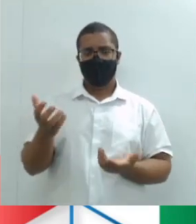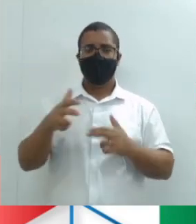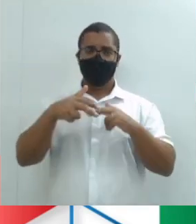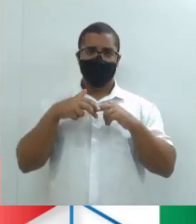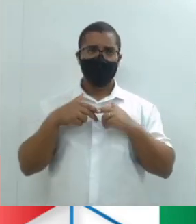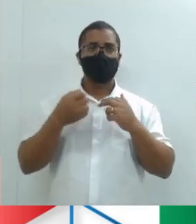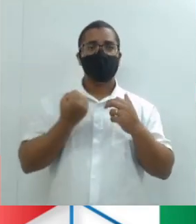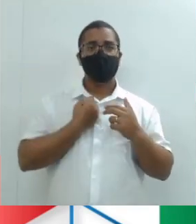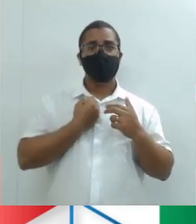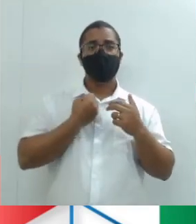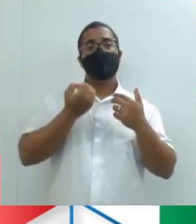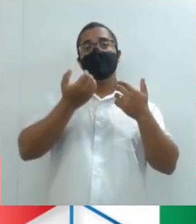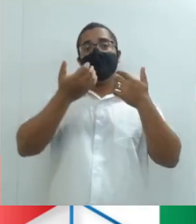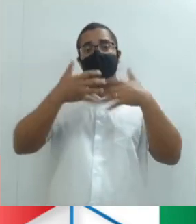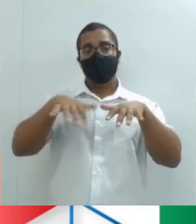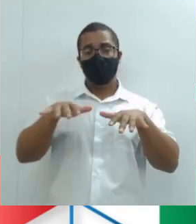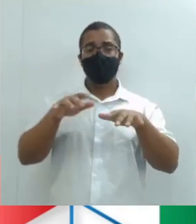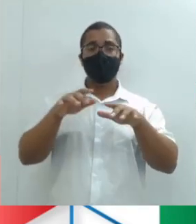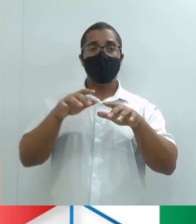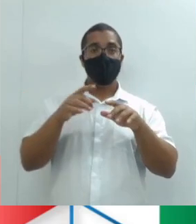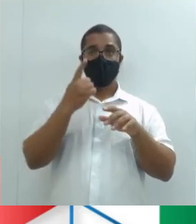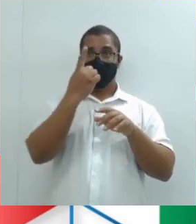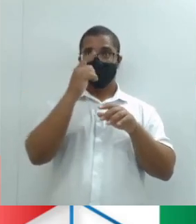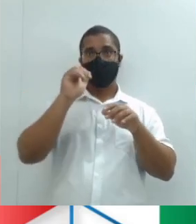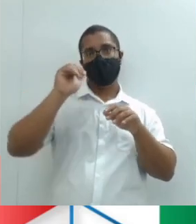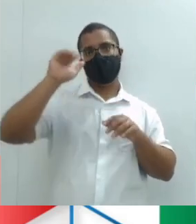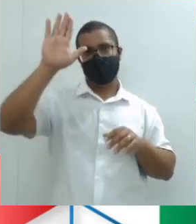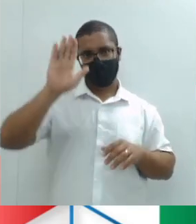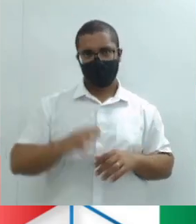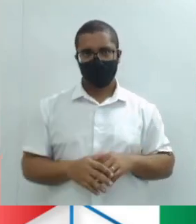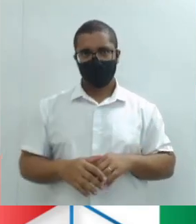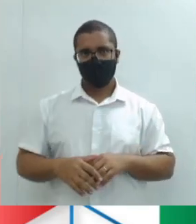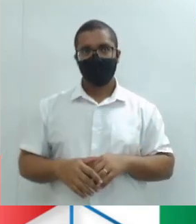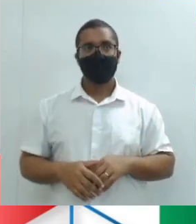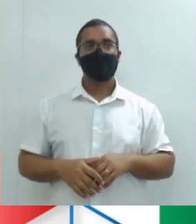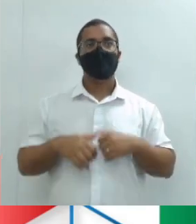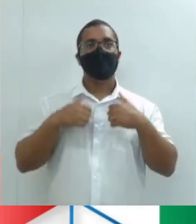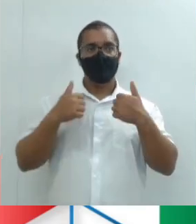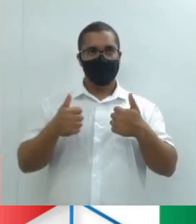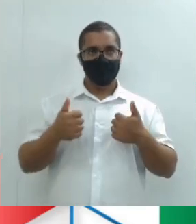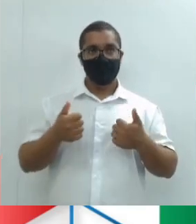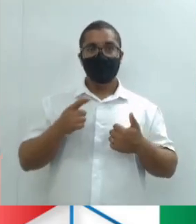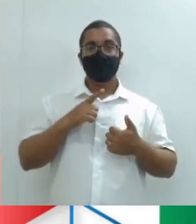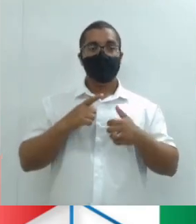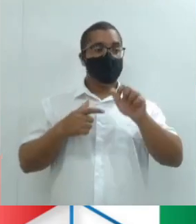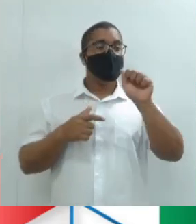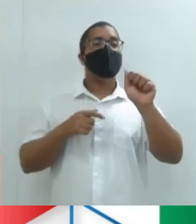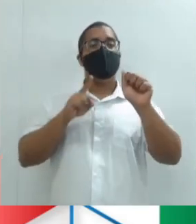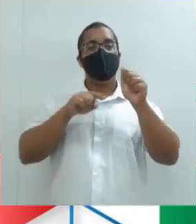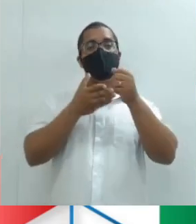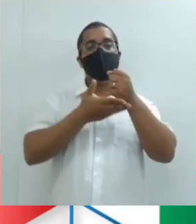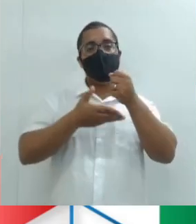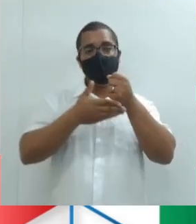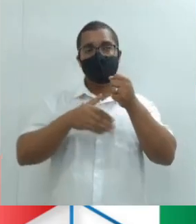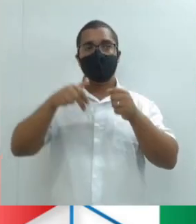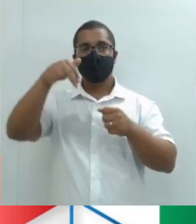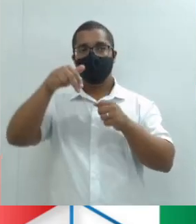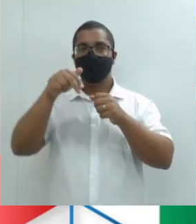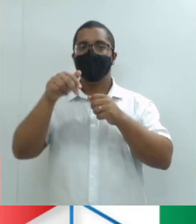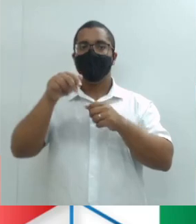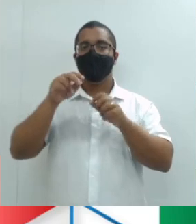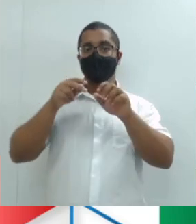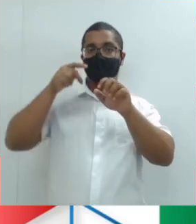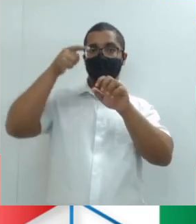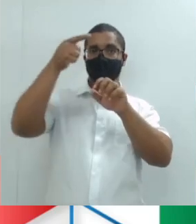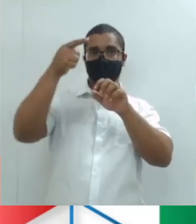número natural maior que 1, esse N aí do expoente. Ok? Segue comigo, ó. Onde A é a base e N é o expoente. E assim,